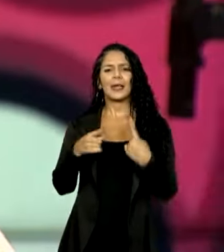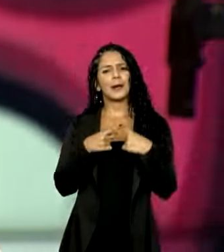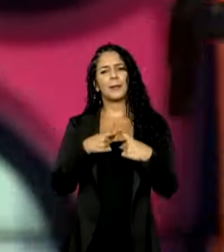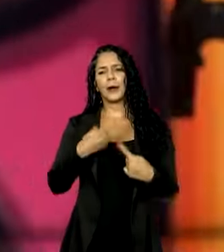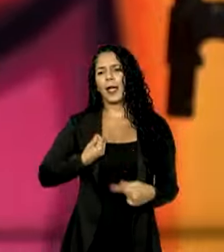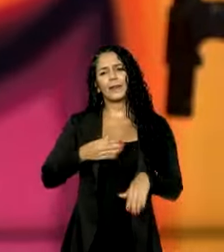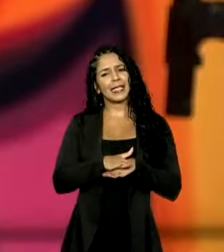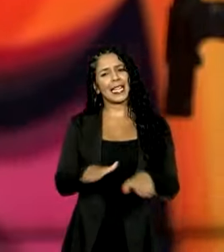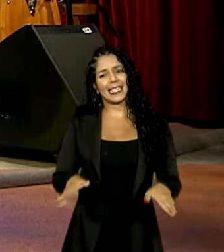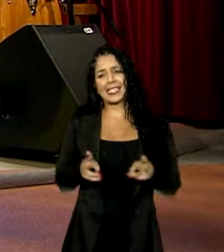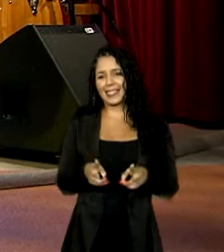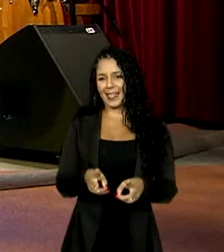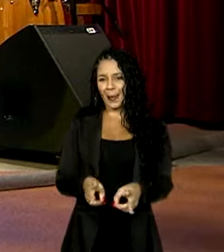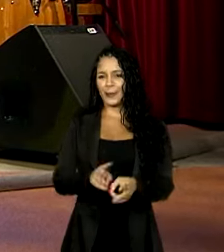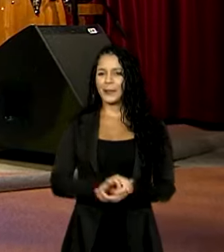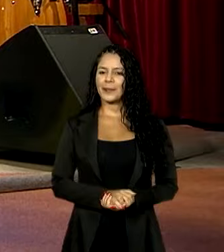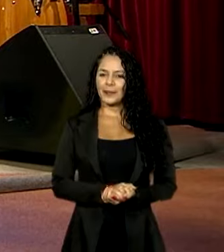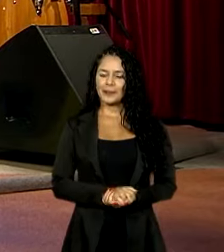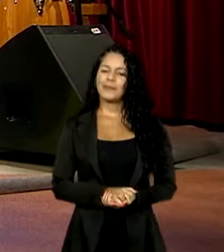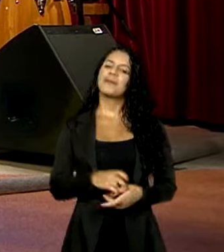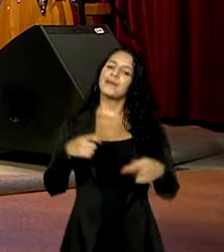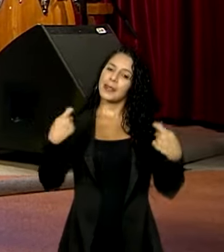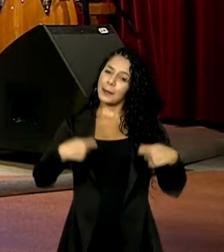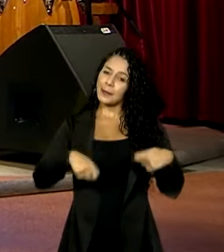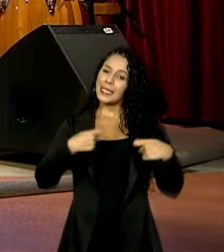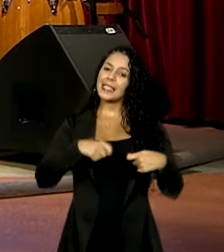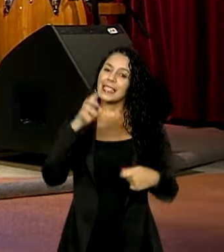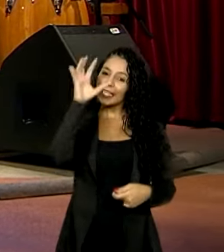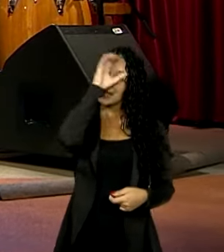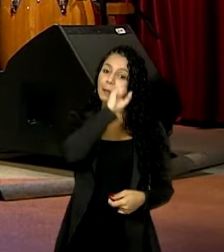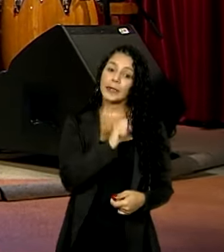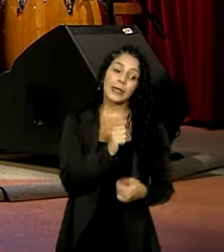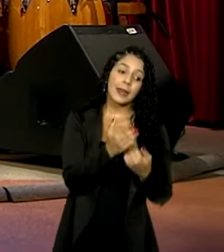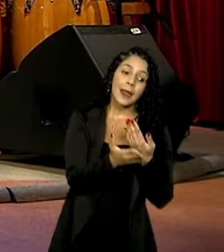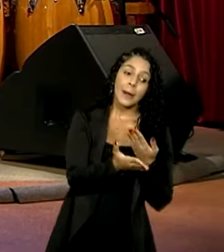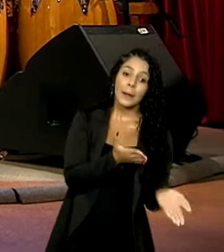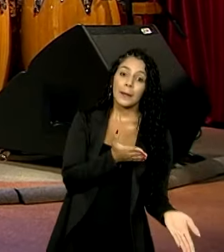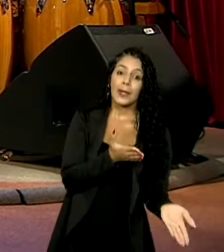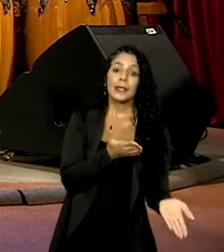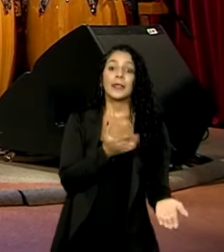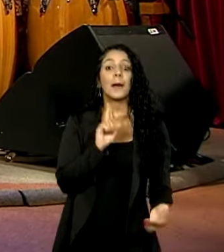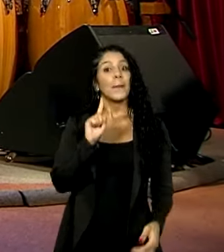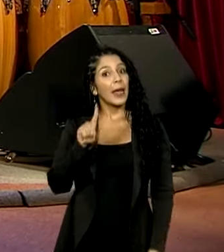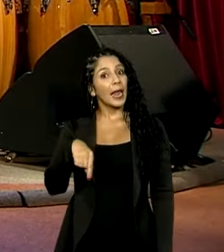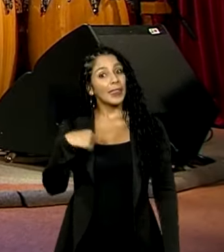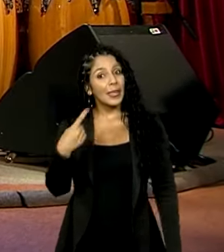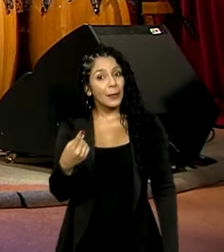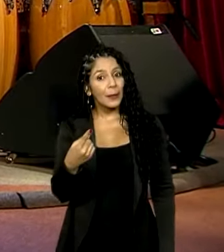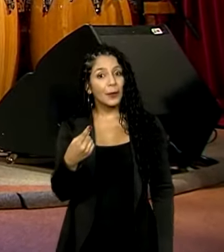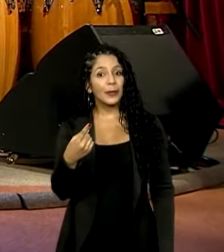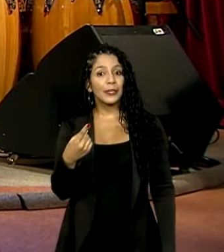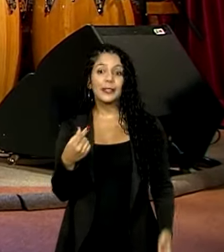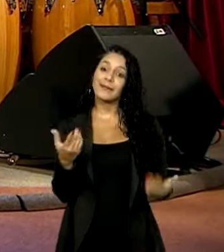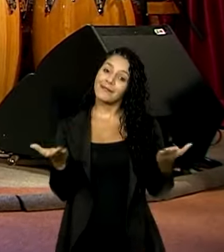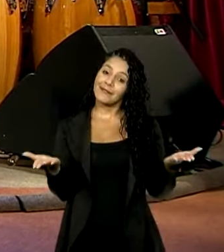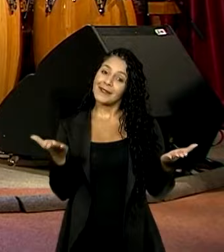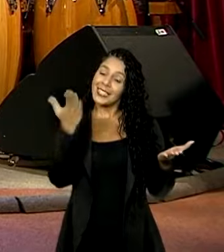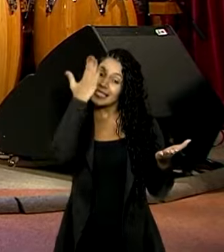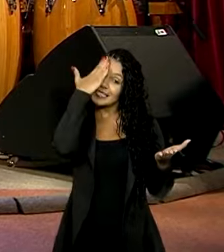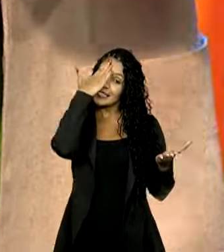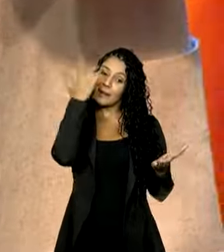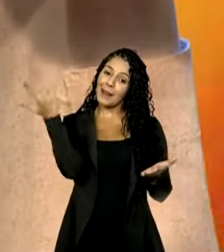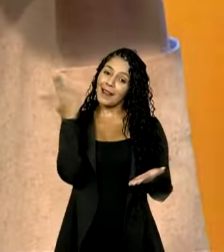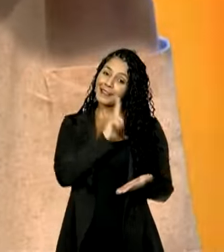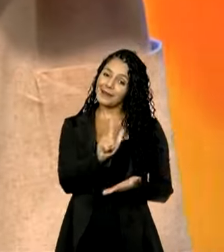sempre será. É preciso aprender a perder para depois saber